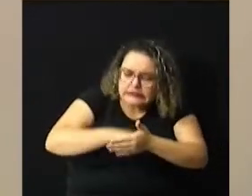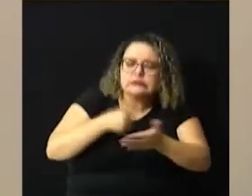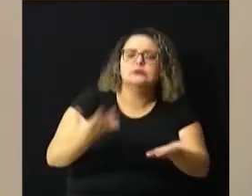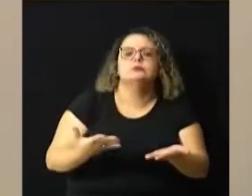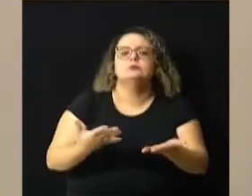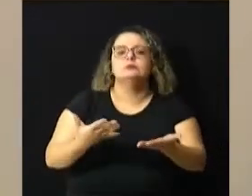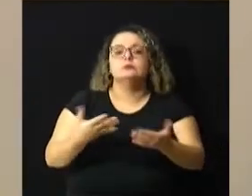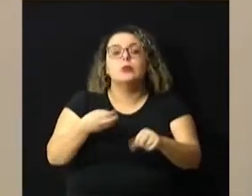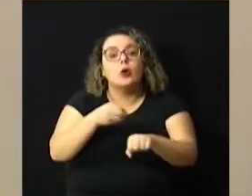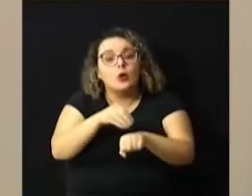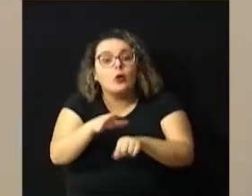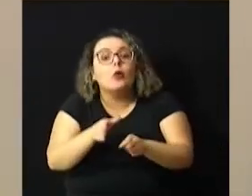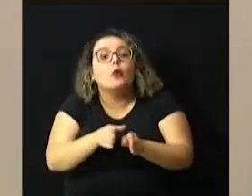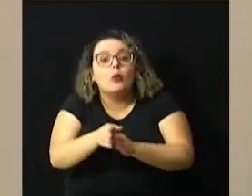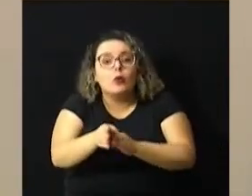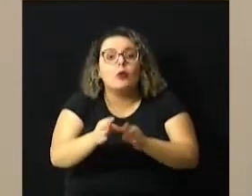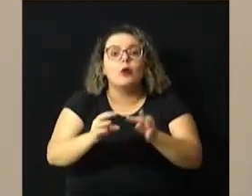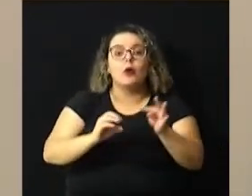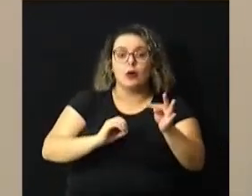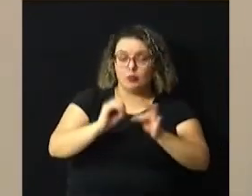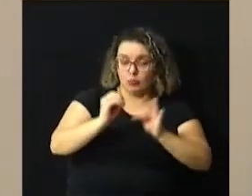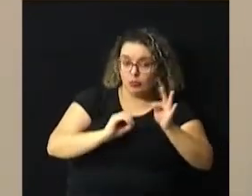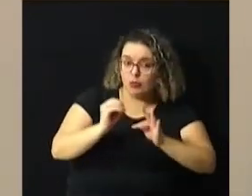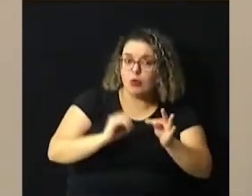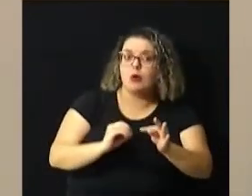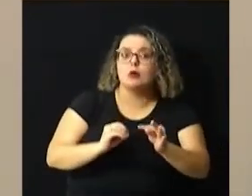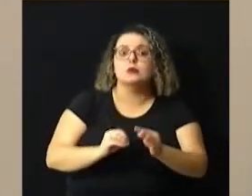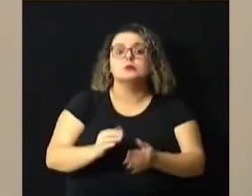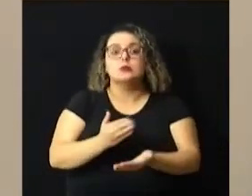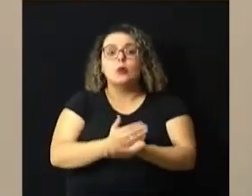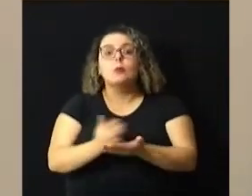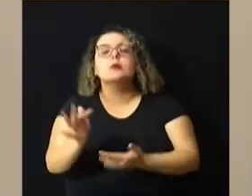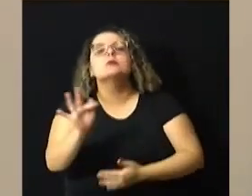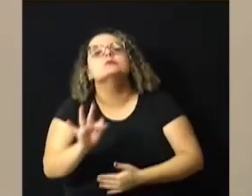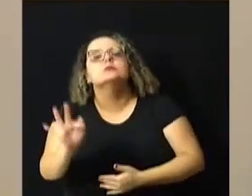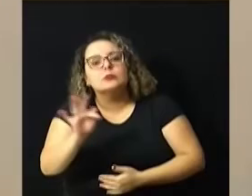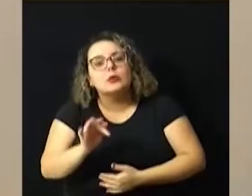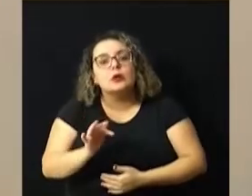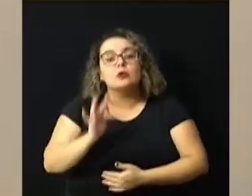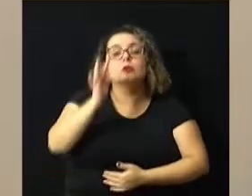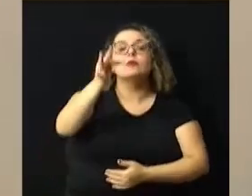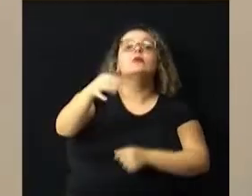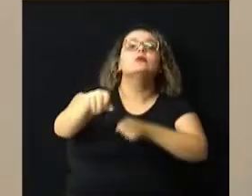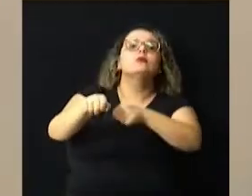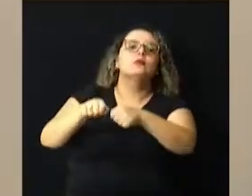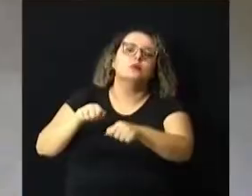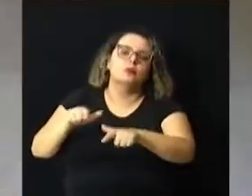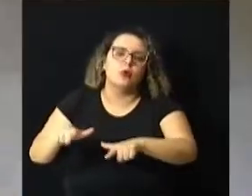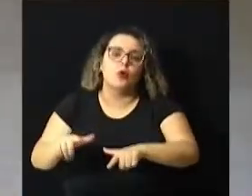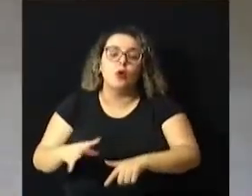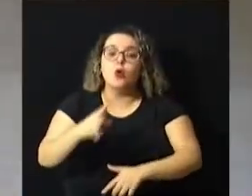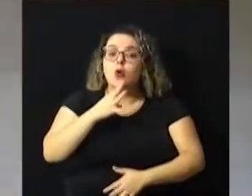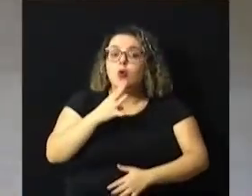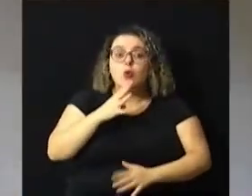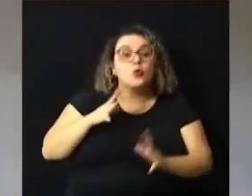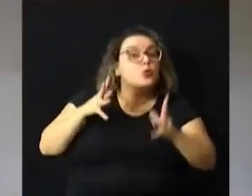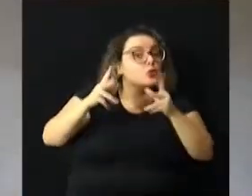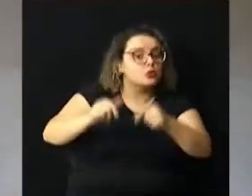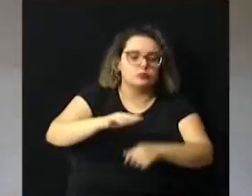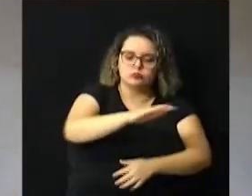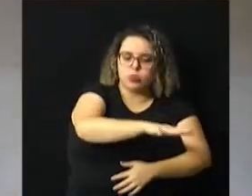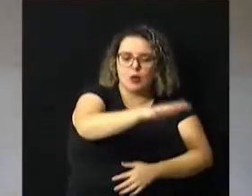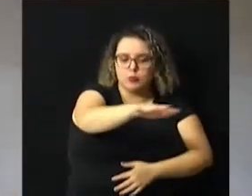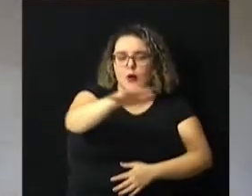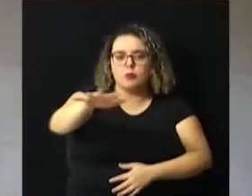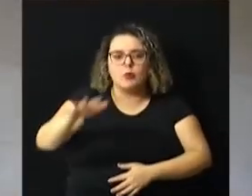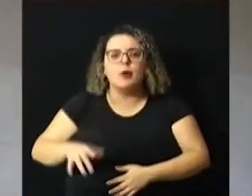eu recomendo que as TOs jovens que estão na faculdade, né, que vão se formar, conheça todos os campos, né? Então